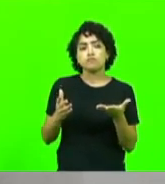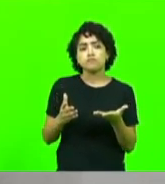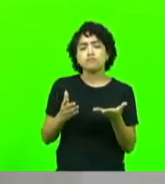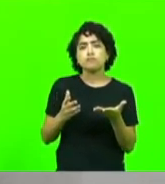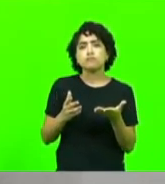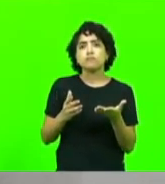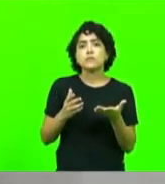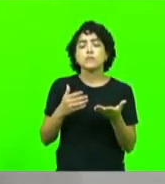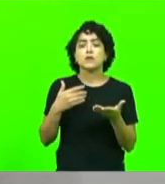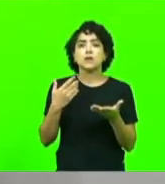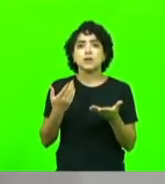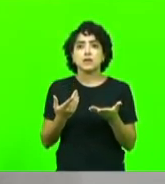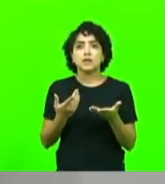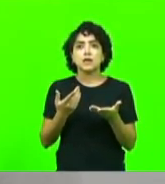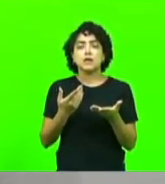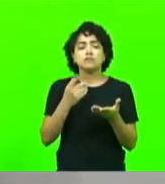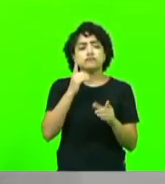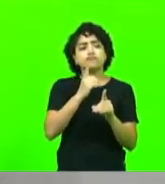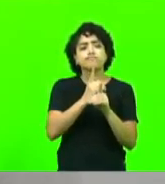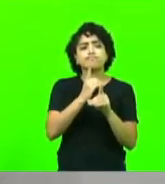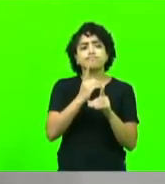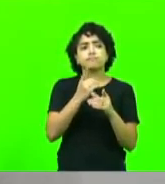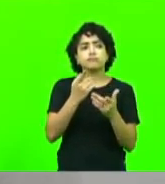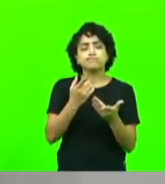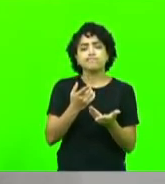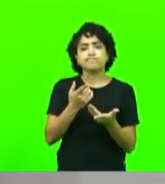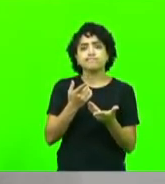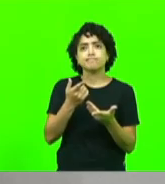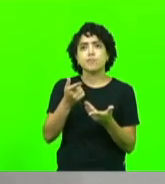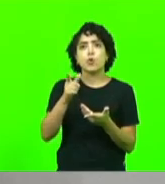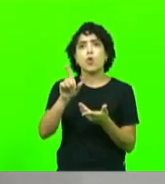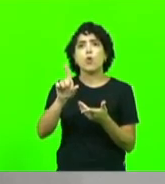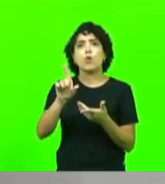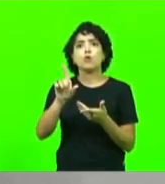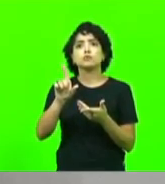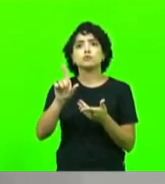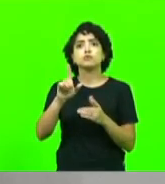nova modalidade de licitação. A licitação